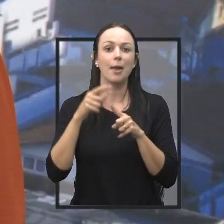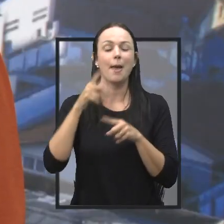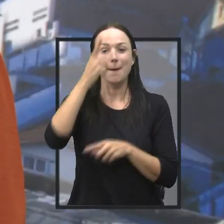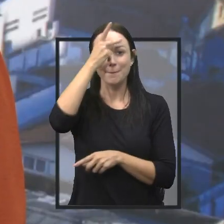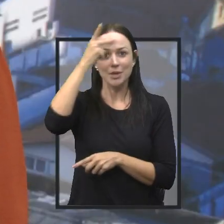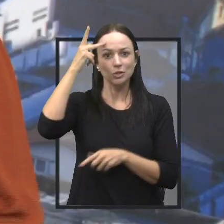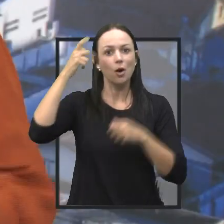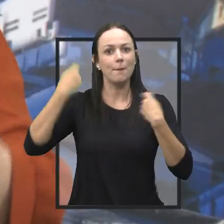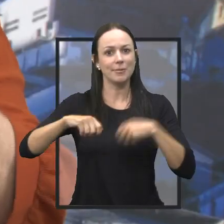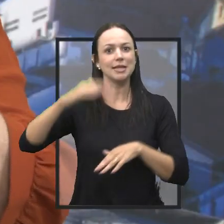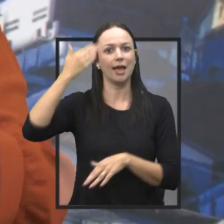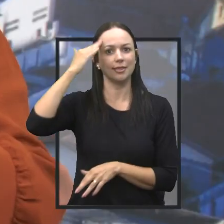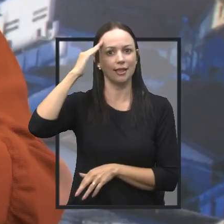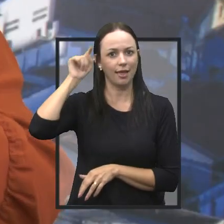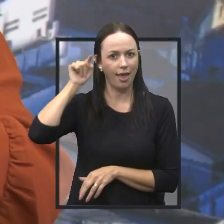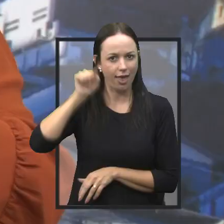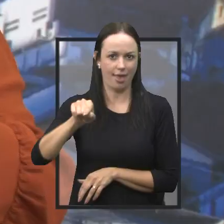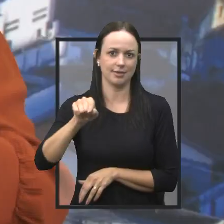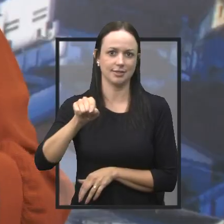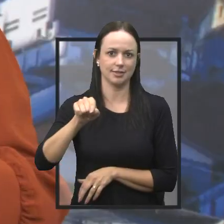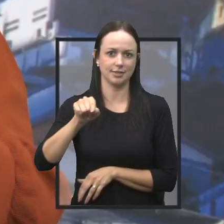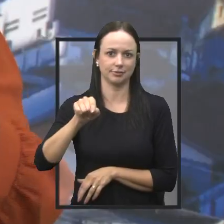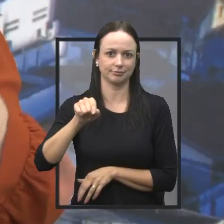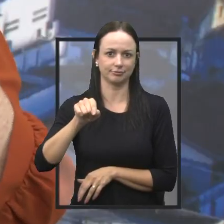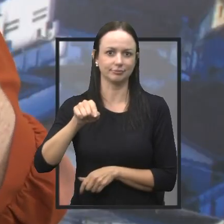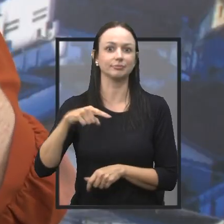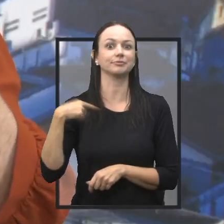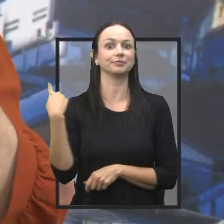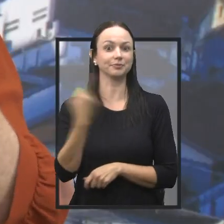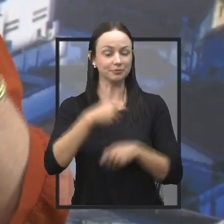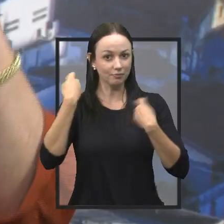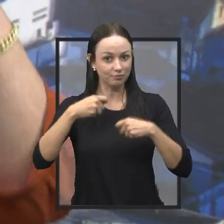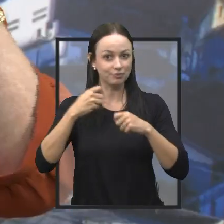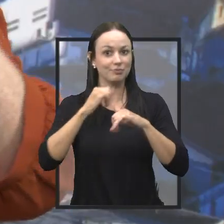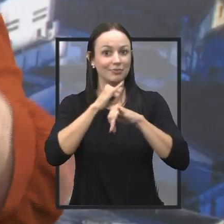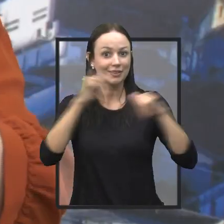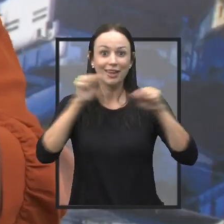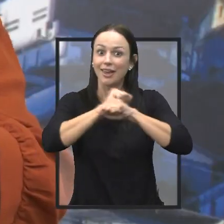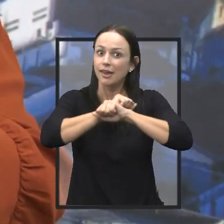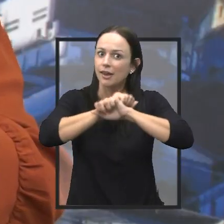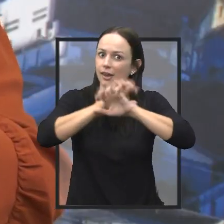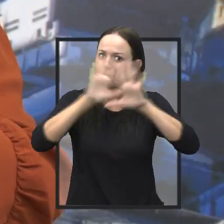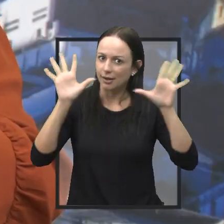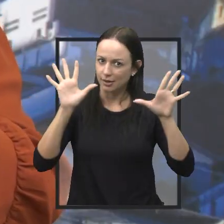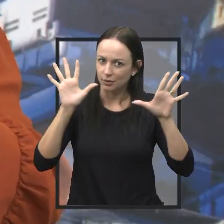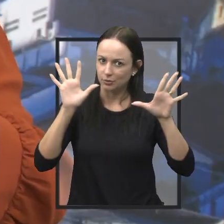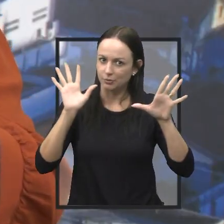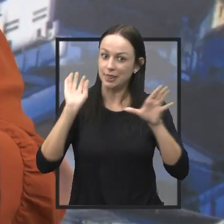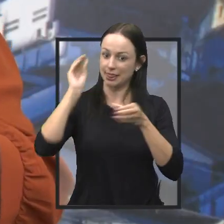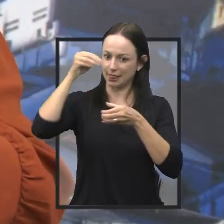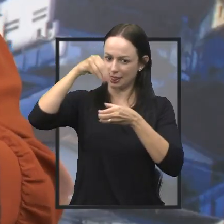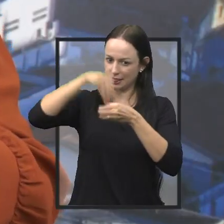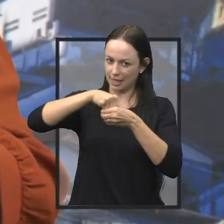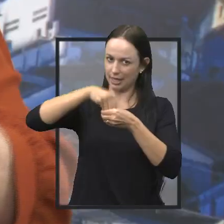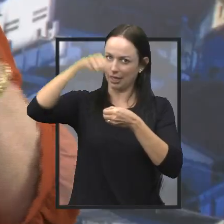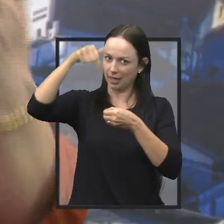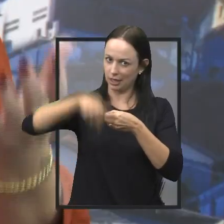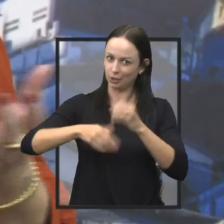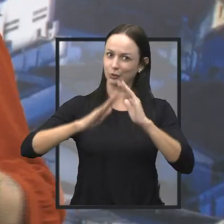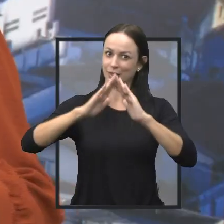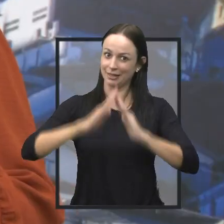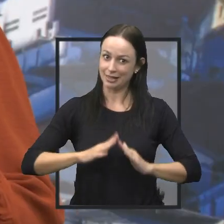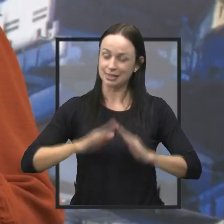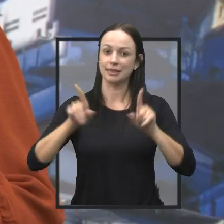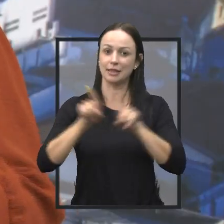precisam entender. Isso a gente precisa deixar bem claro, tanto internamente, dever de casa,